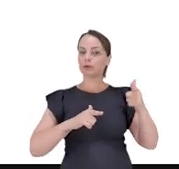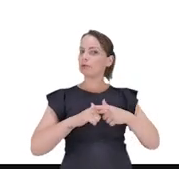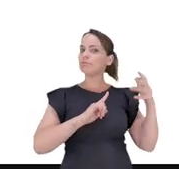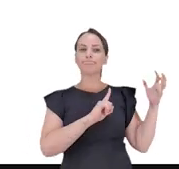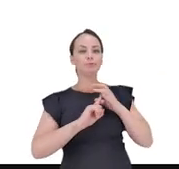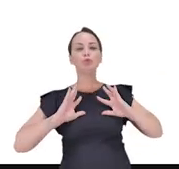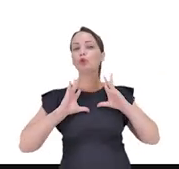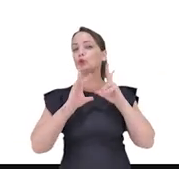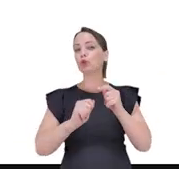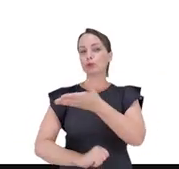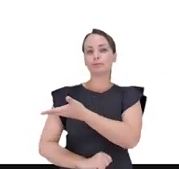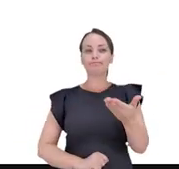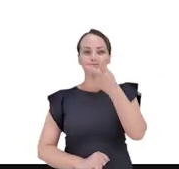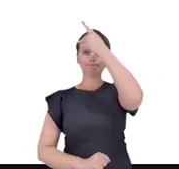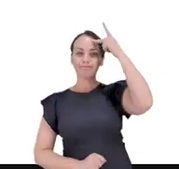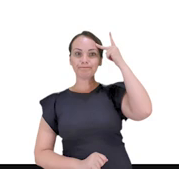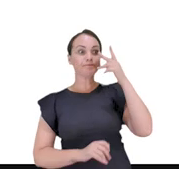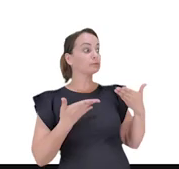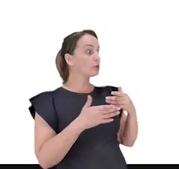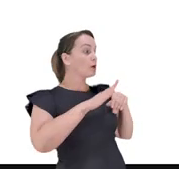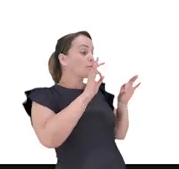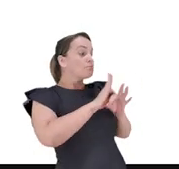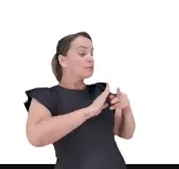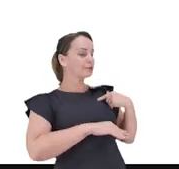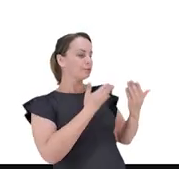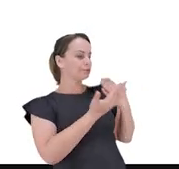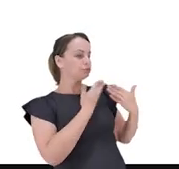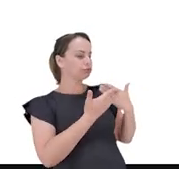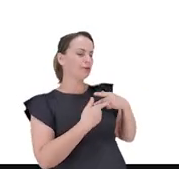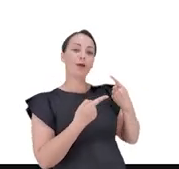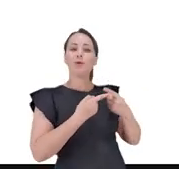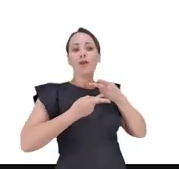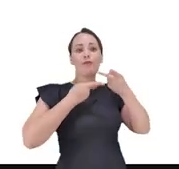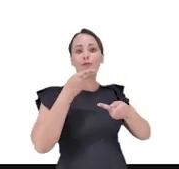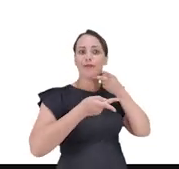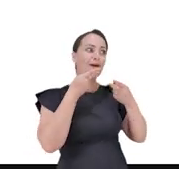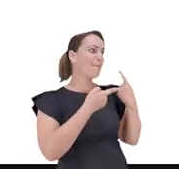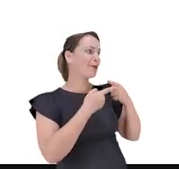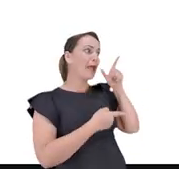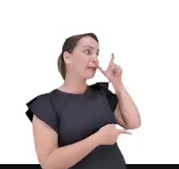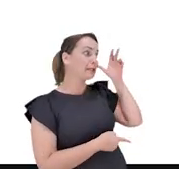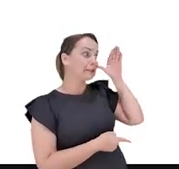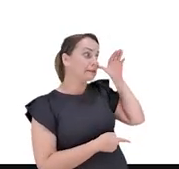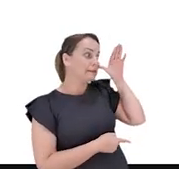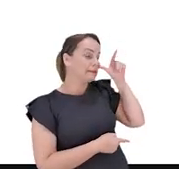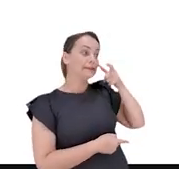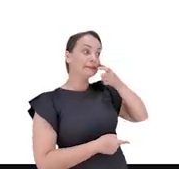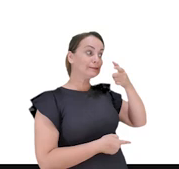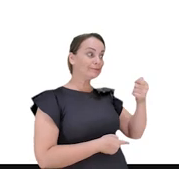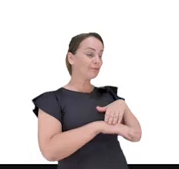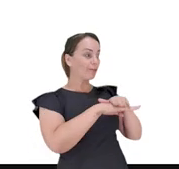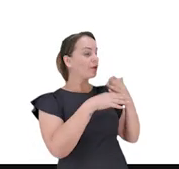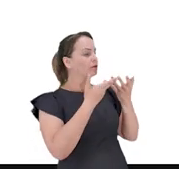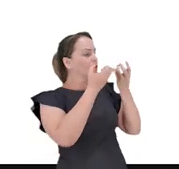a todo mundo. Agora, para encerrar nossa conversa, que eu falaria horas, tão interessante que ela está, eu queria que você explicasse para a